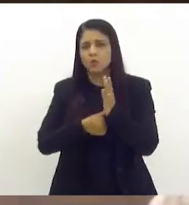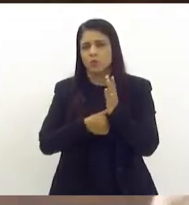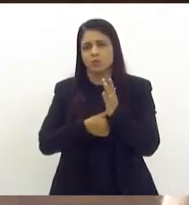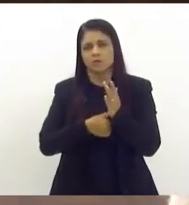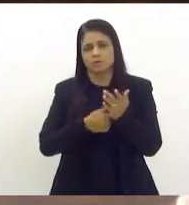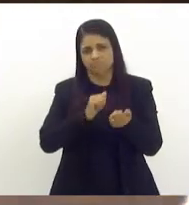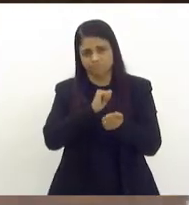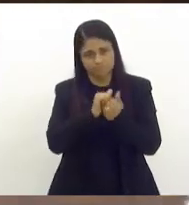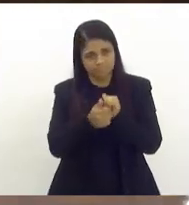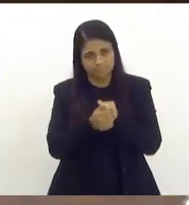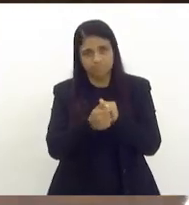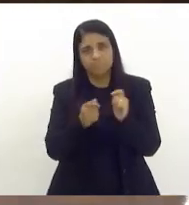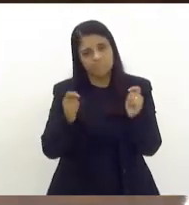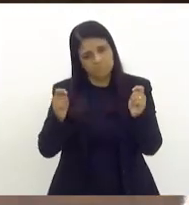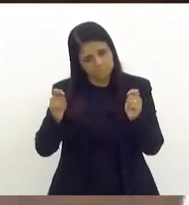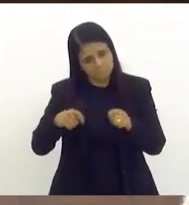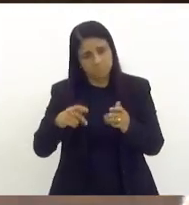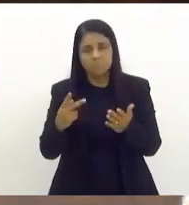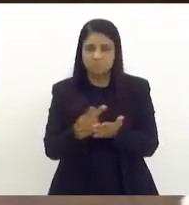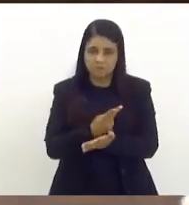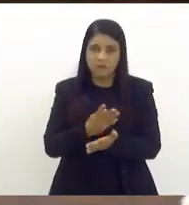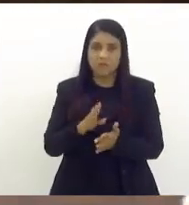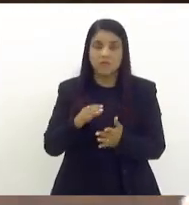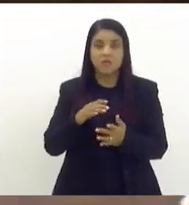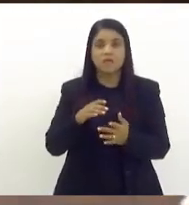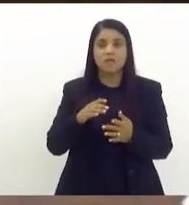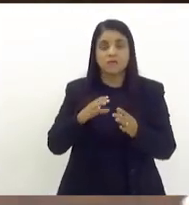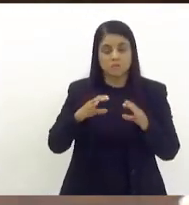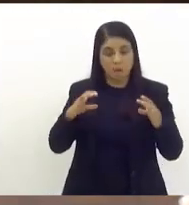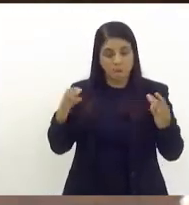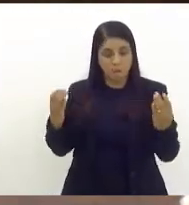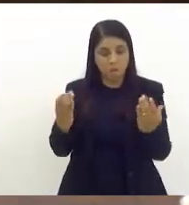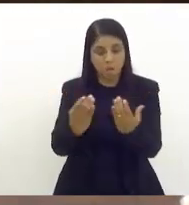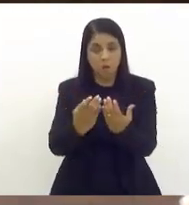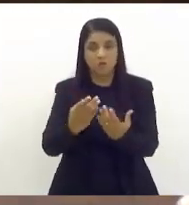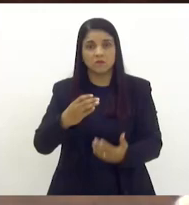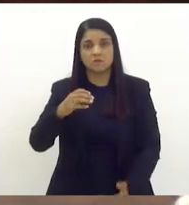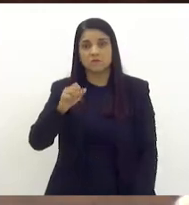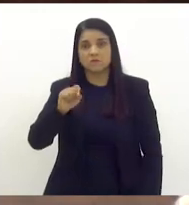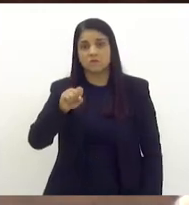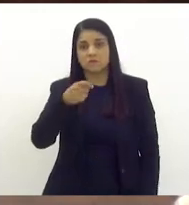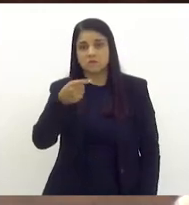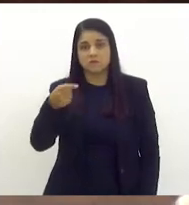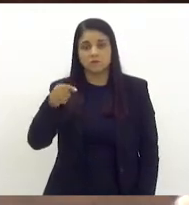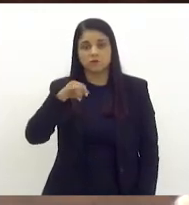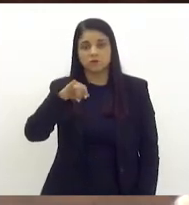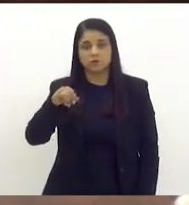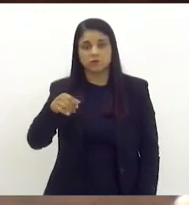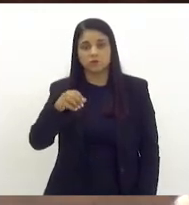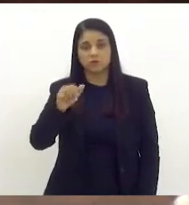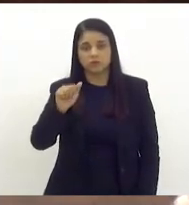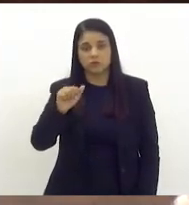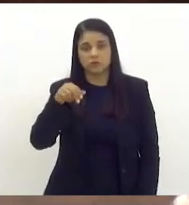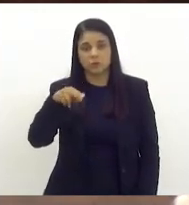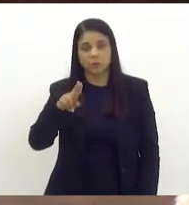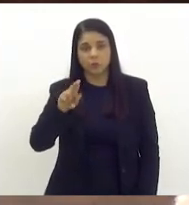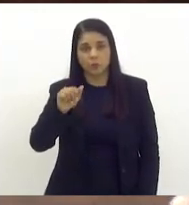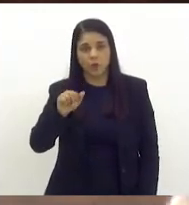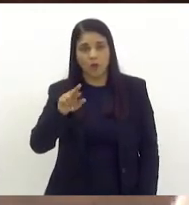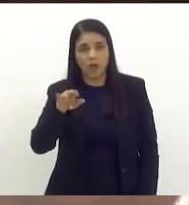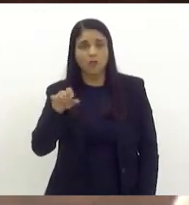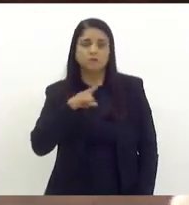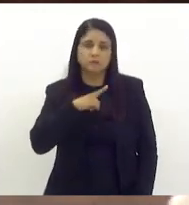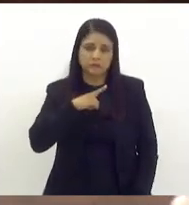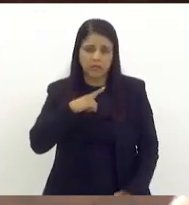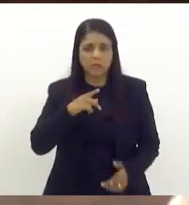sabemos que em torno do Vasco ao todo que São Januário existe comércio existem ambulante existe pessoas que